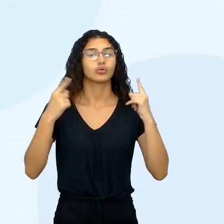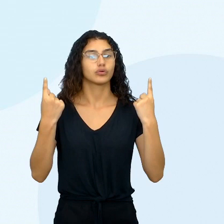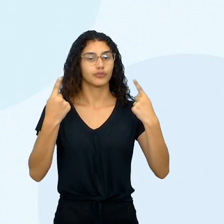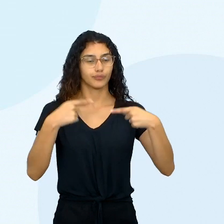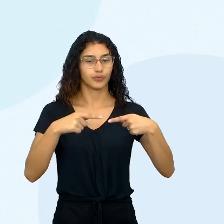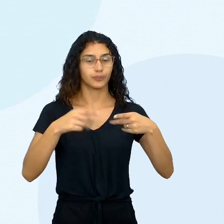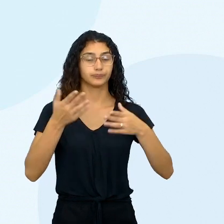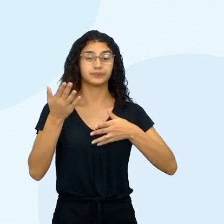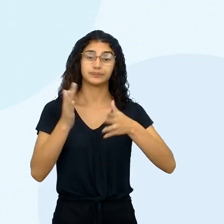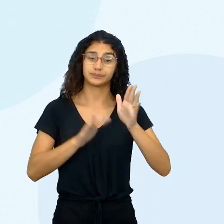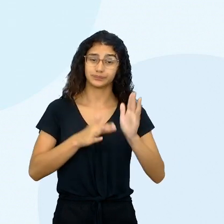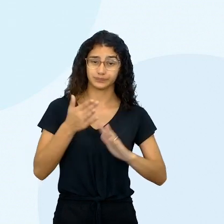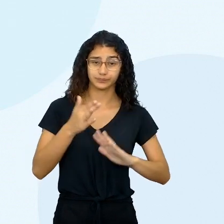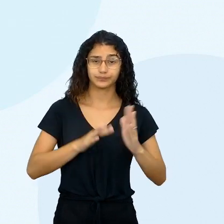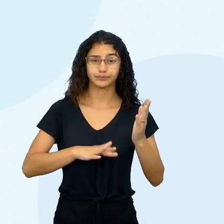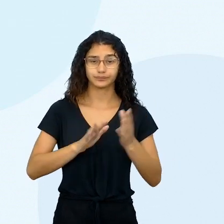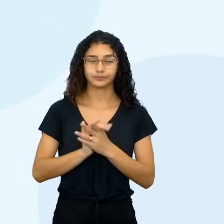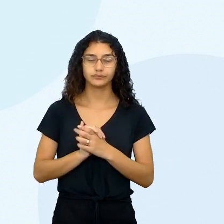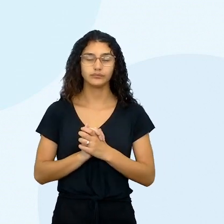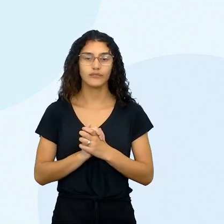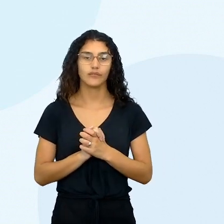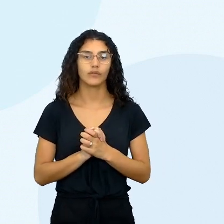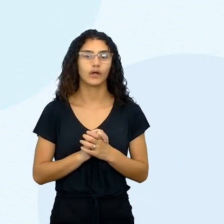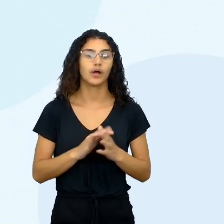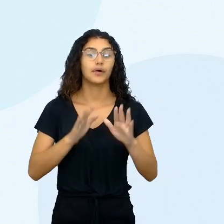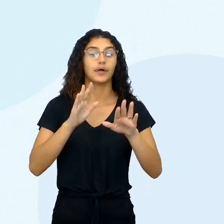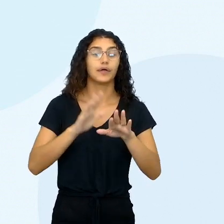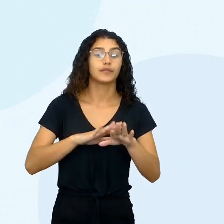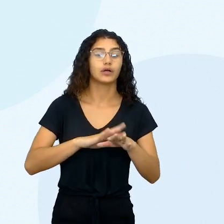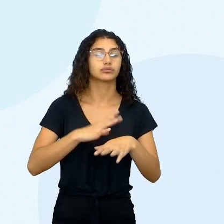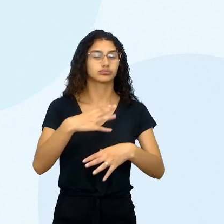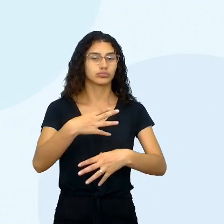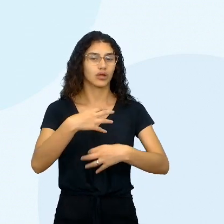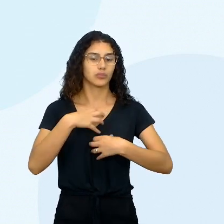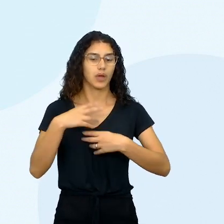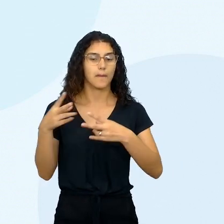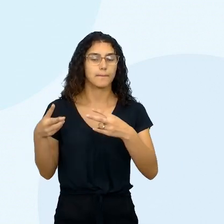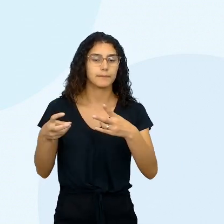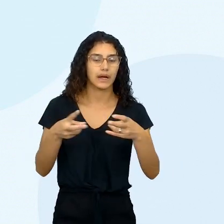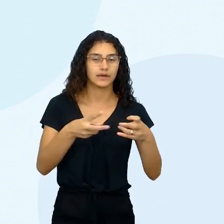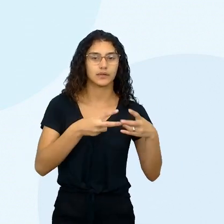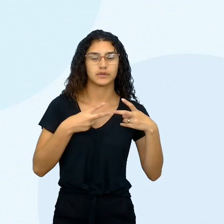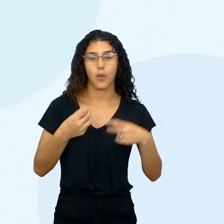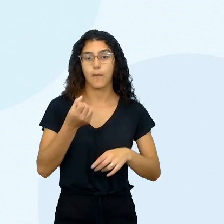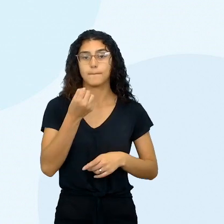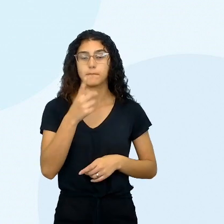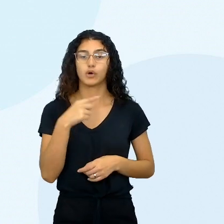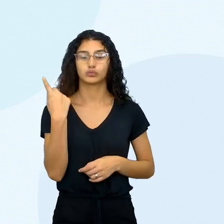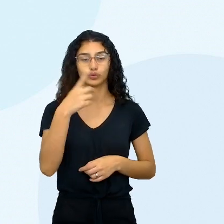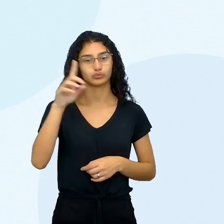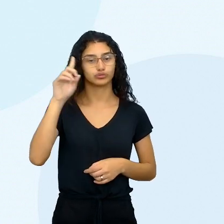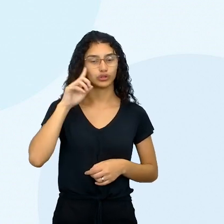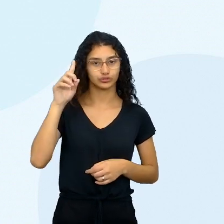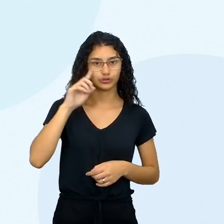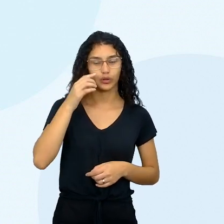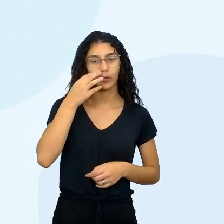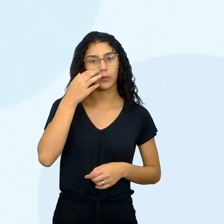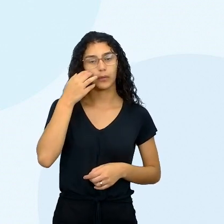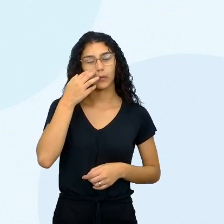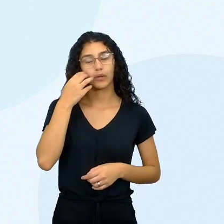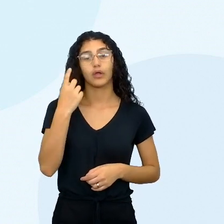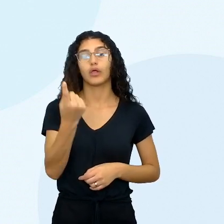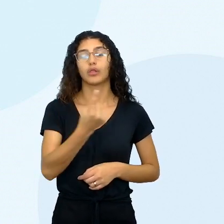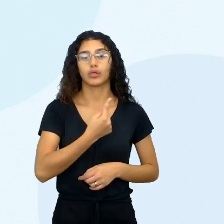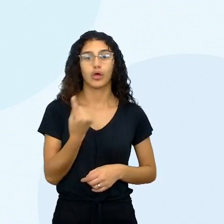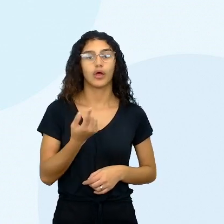desafios, normalmente, não se traduzem em sentimentos, em percepções positivas no nosso dia a dia, né? Então nós estamos